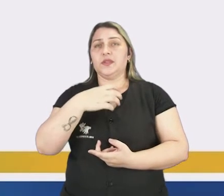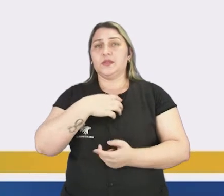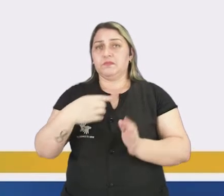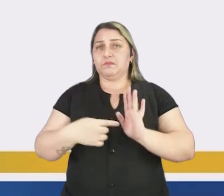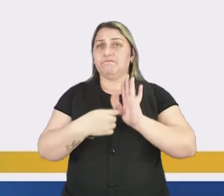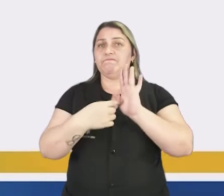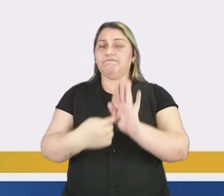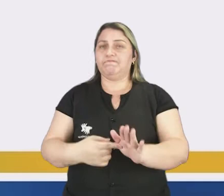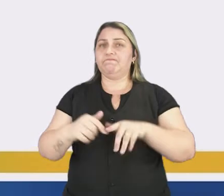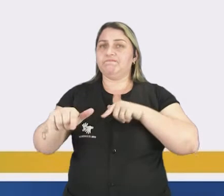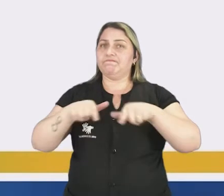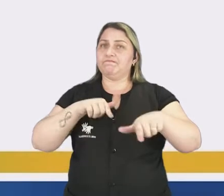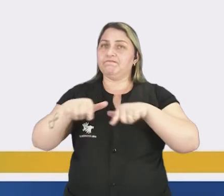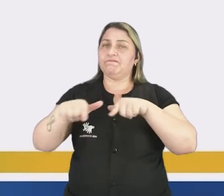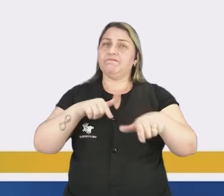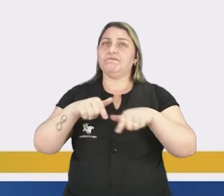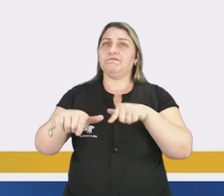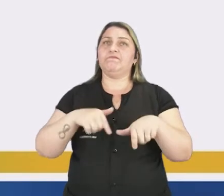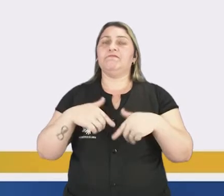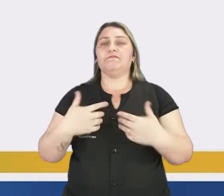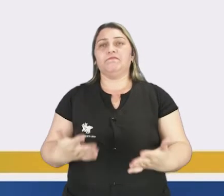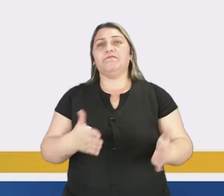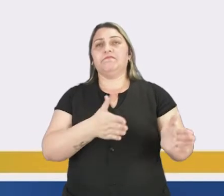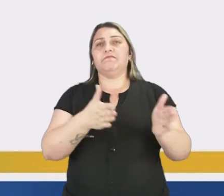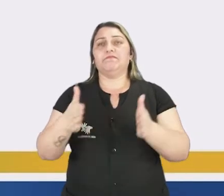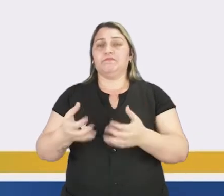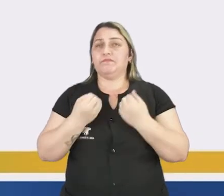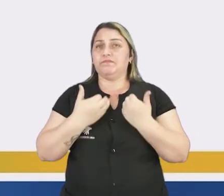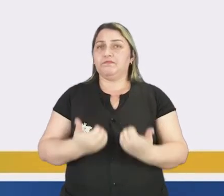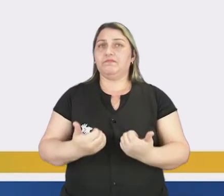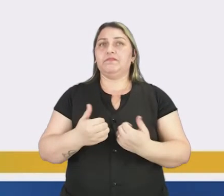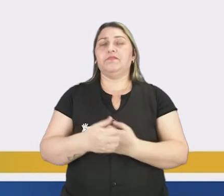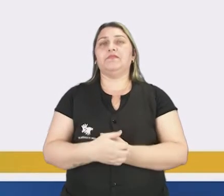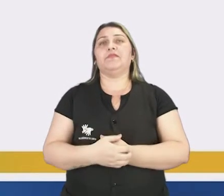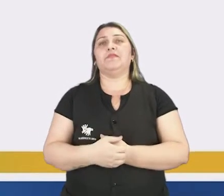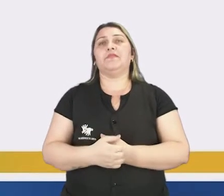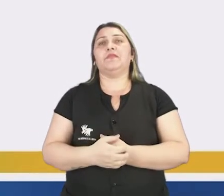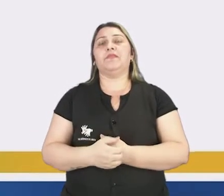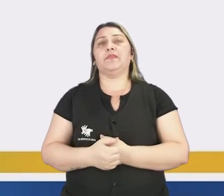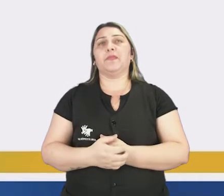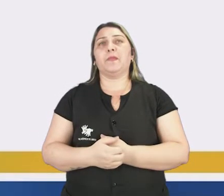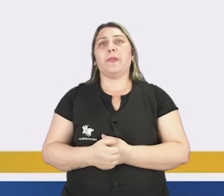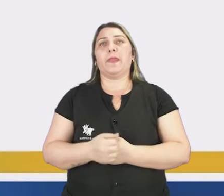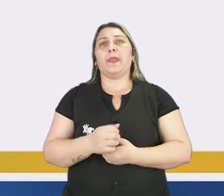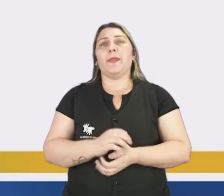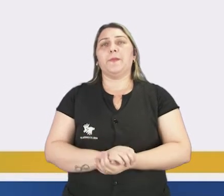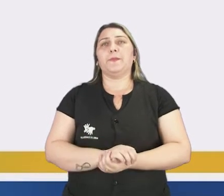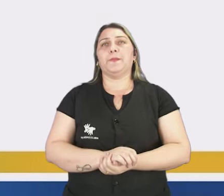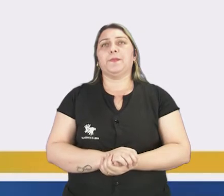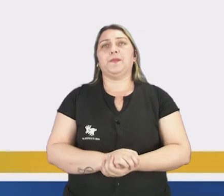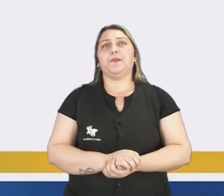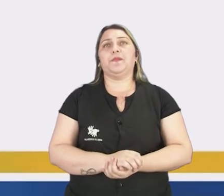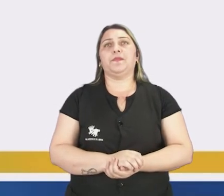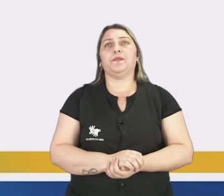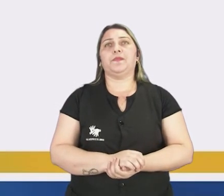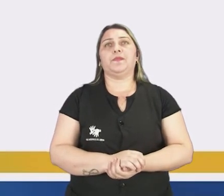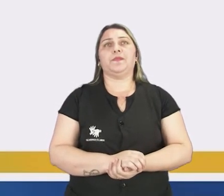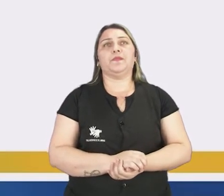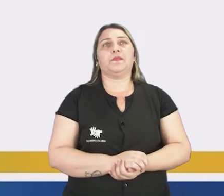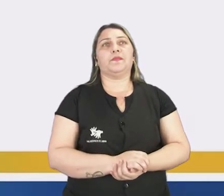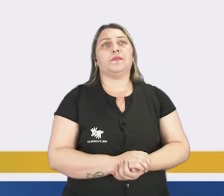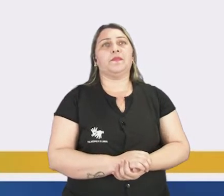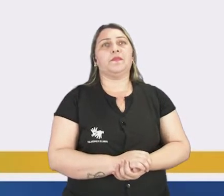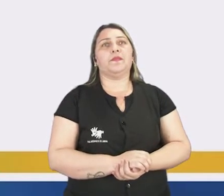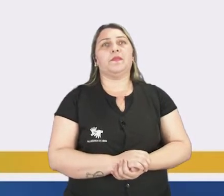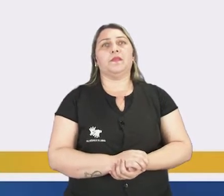abordado, como é trabalhado, e essa sequência. Tudo bem? Vamos prosseguir aqui. Não.